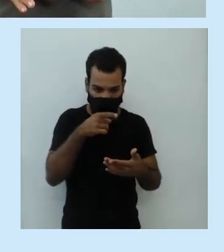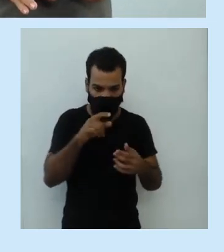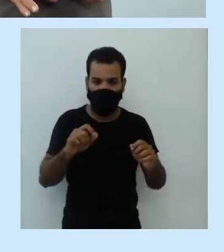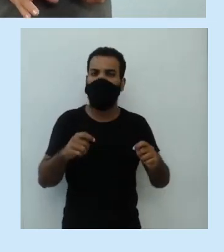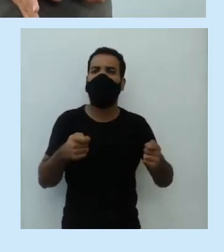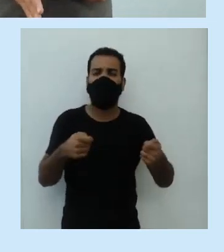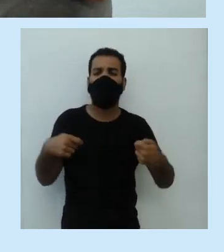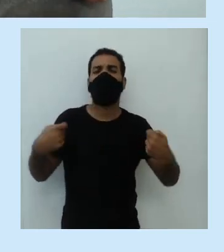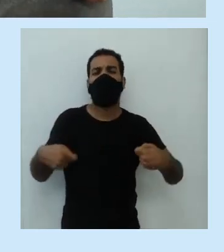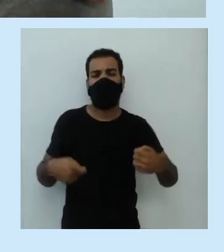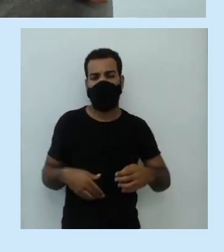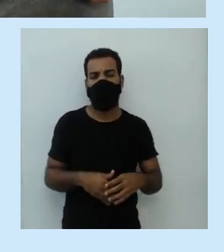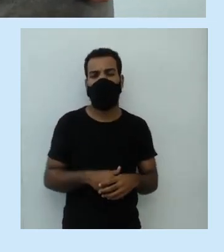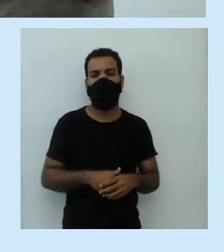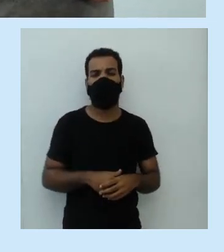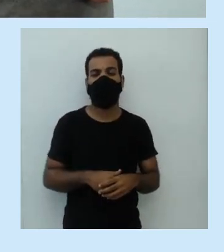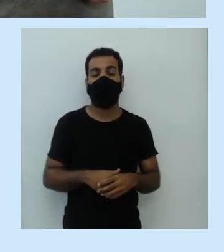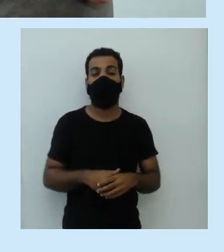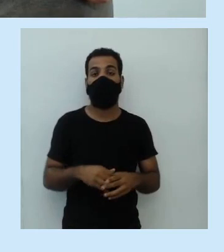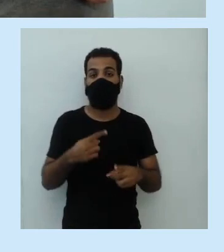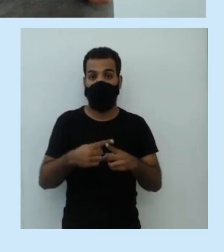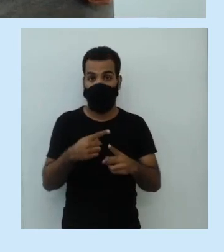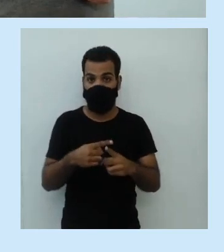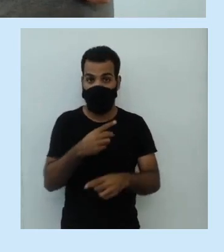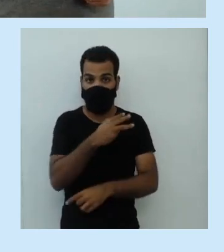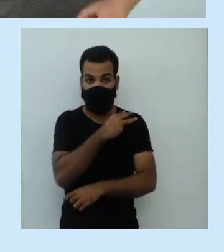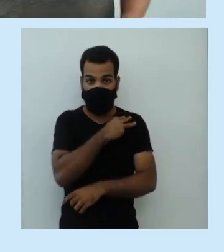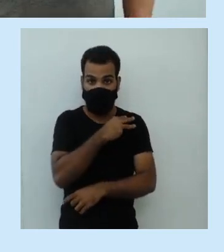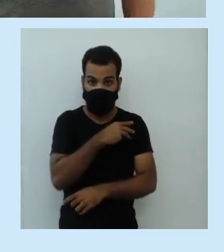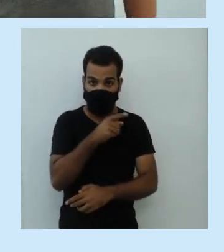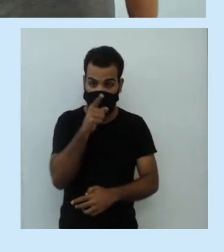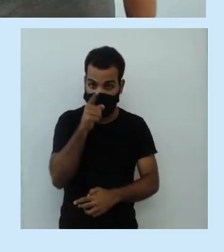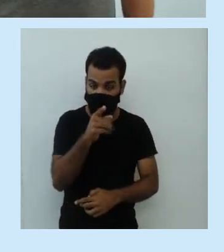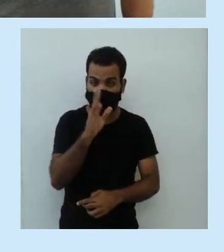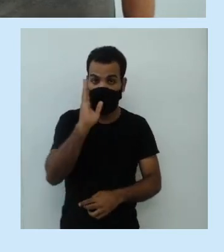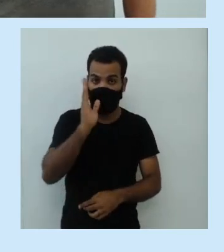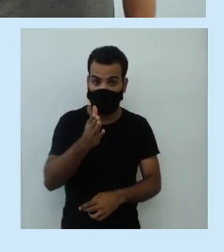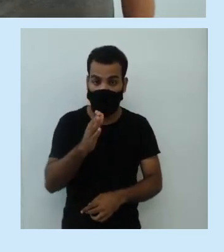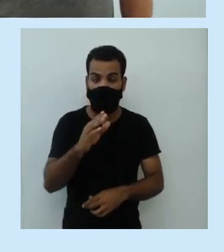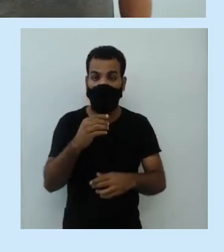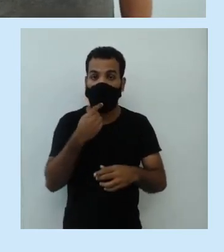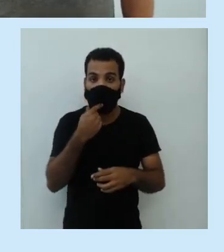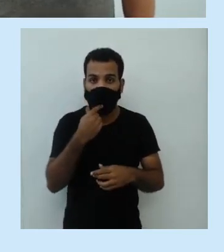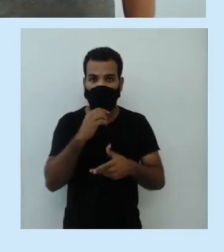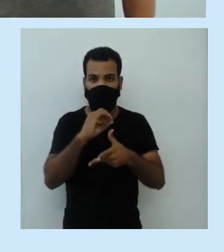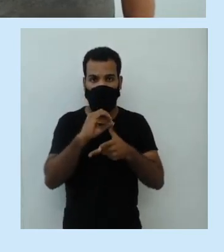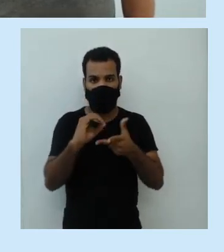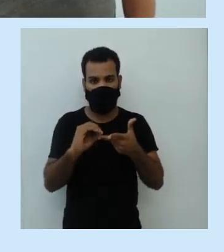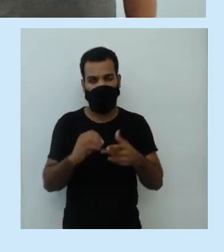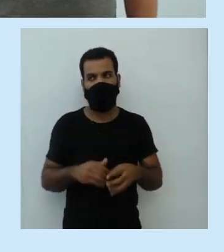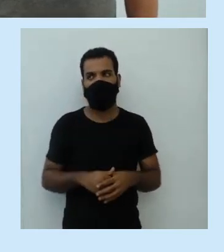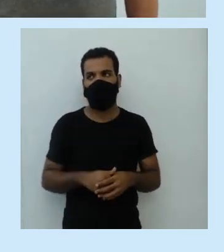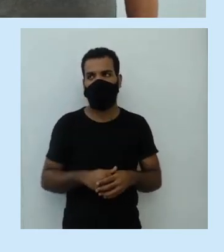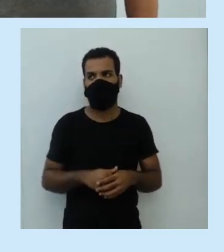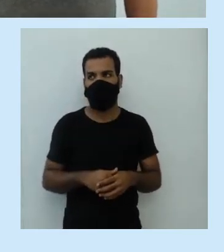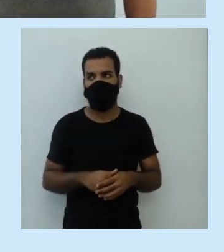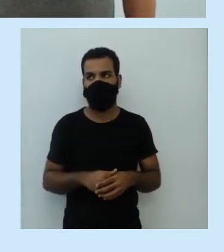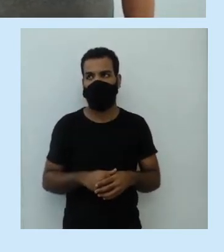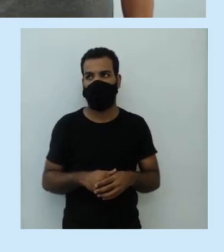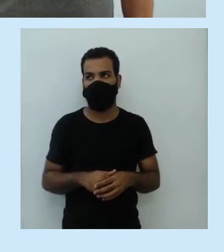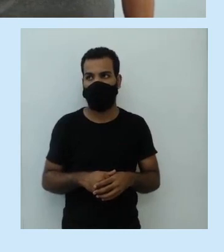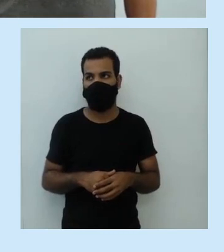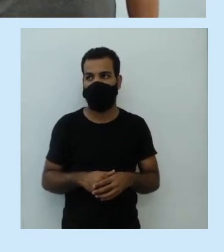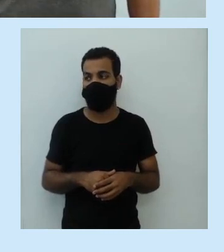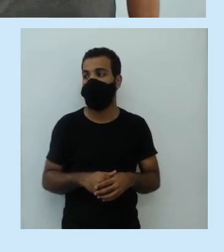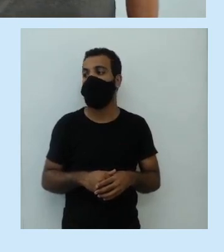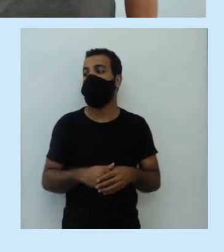tá certo? Principalmente porque, terceiro ano, vocês estão na fase do Enem, né? Vocês estão na fase do